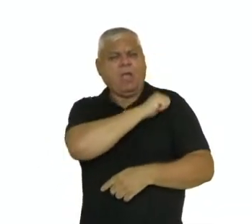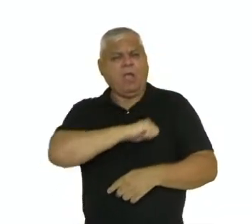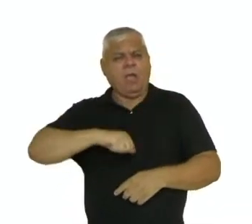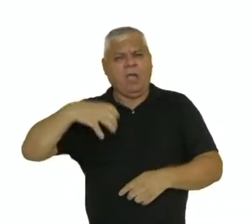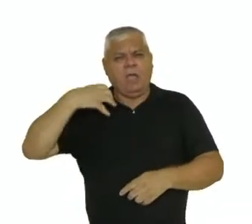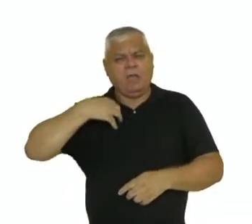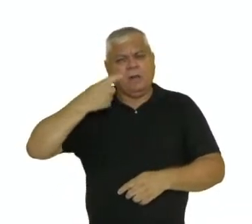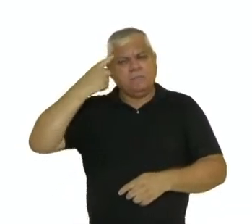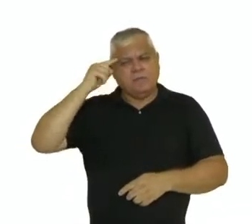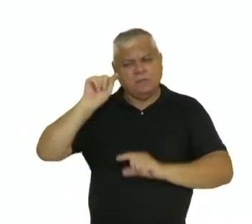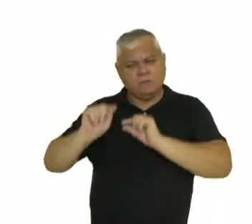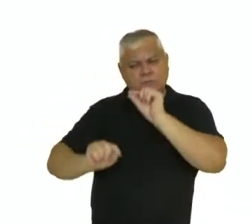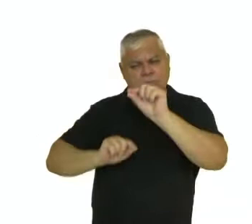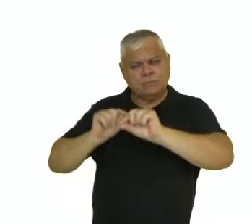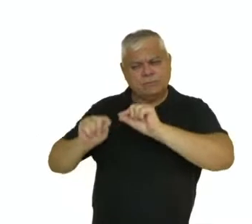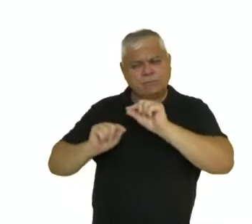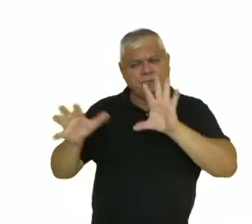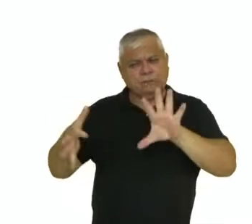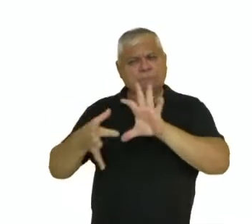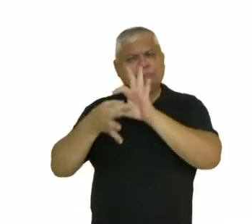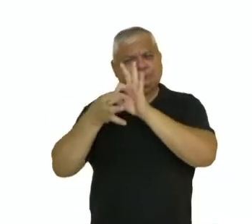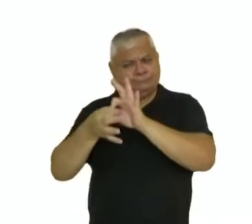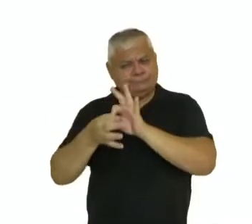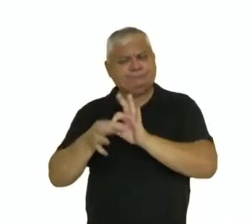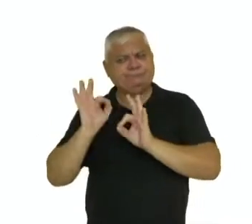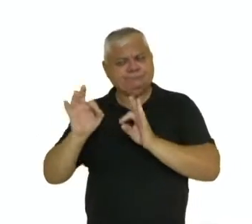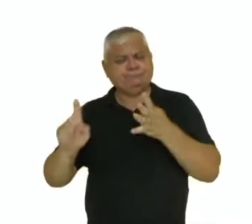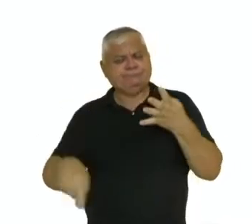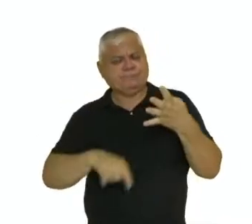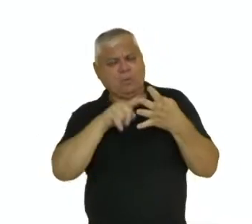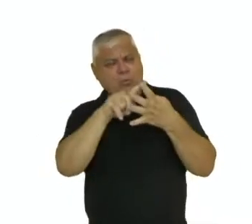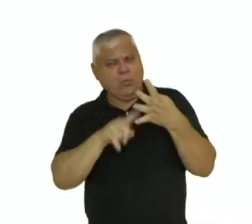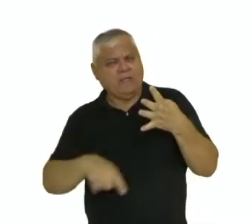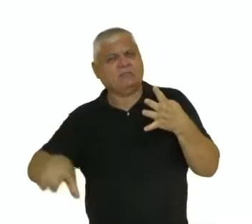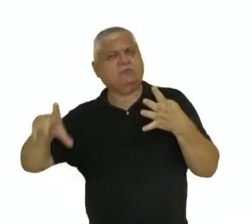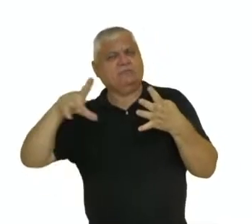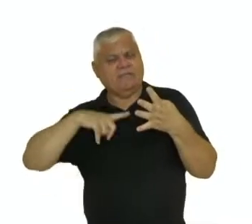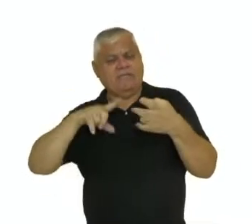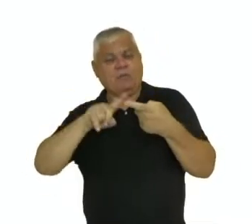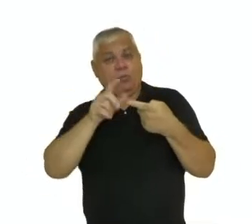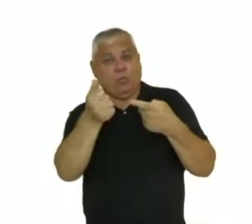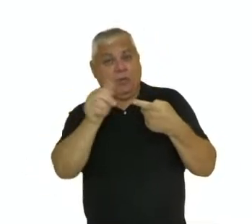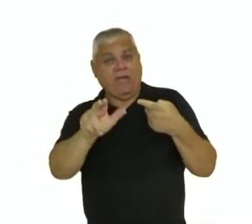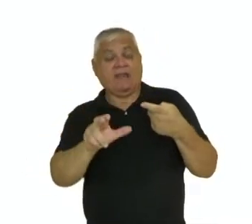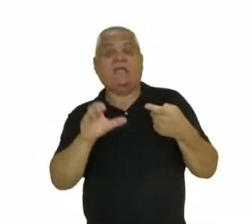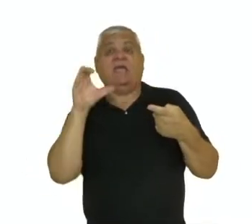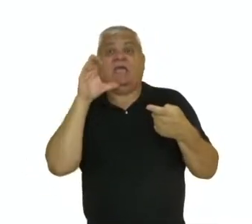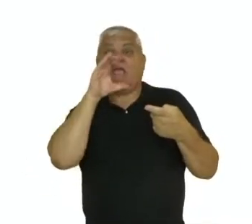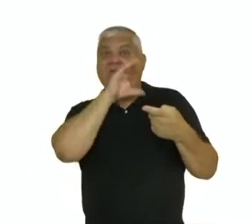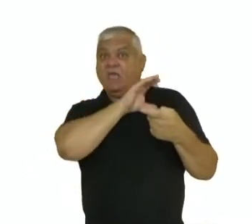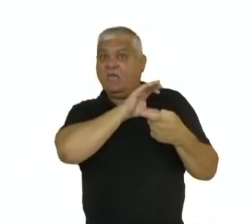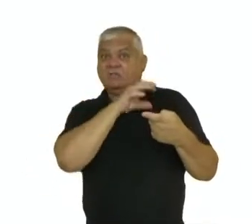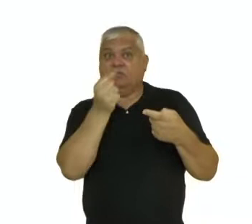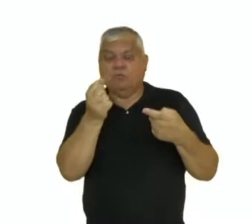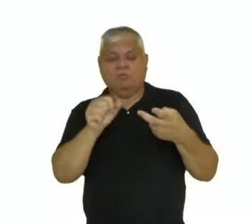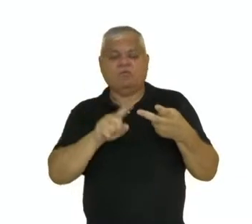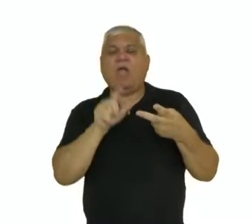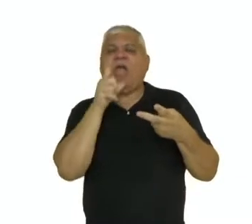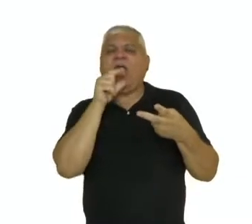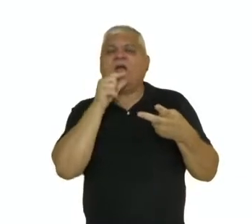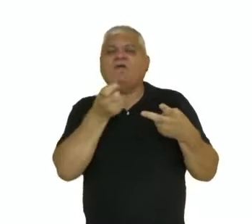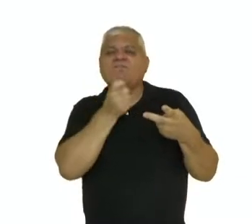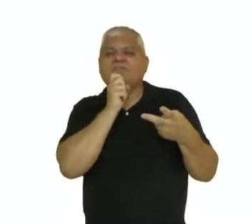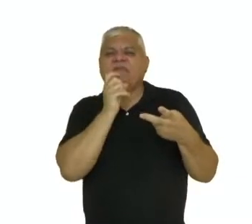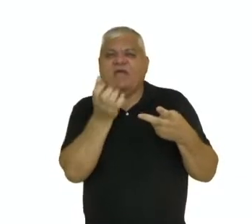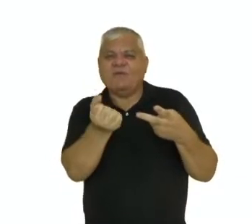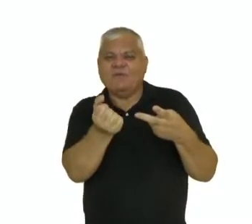a concepção do Empedócles, teria o seguinte significado. Então o ar era quente e úmido, a água era fria e úmida,